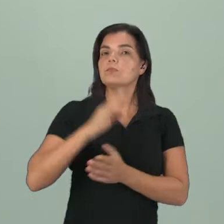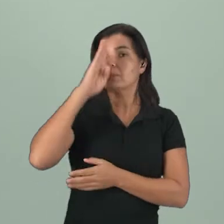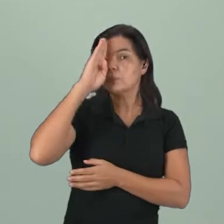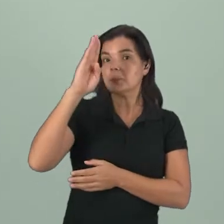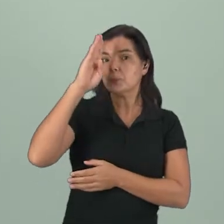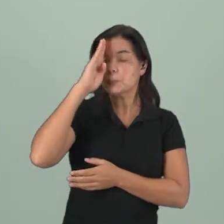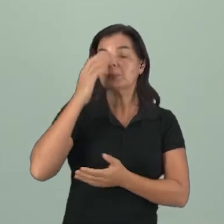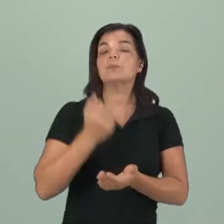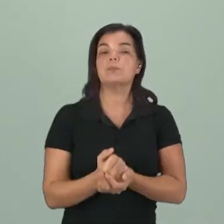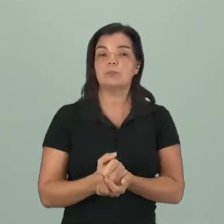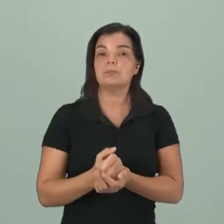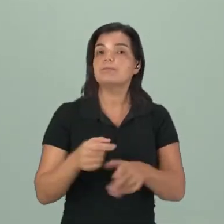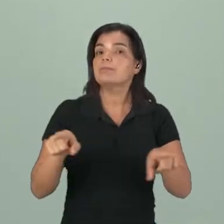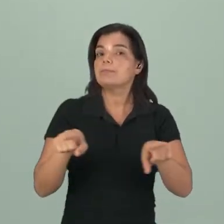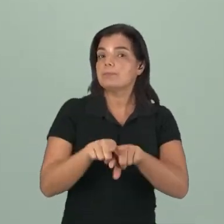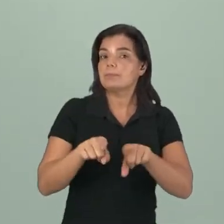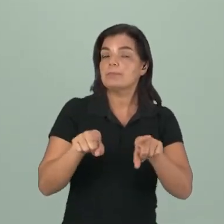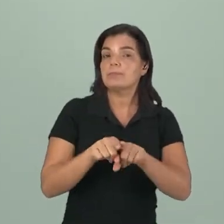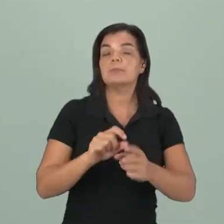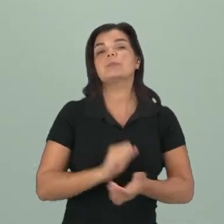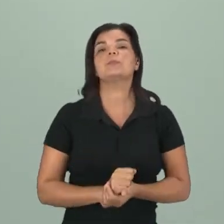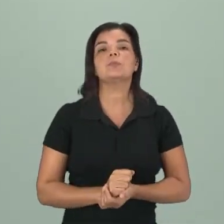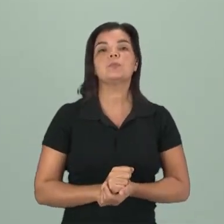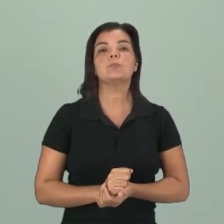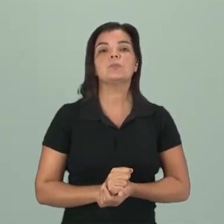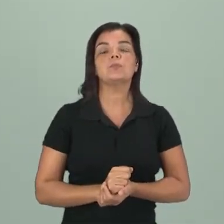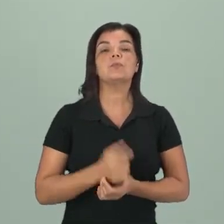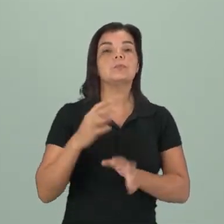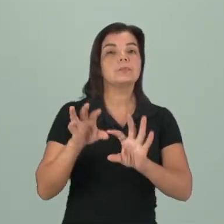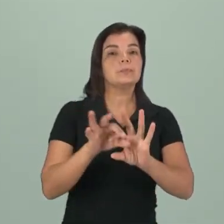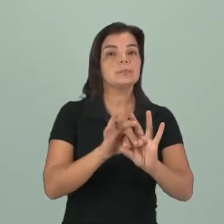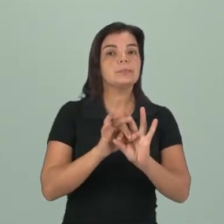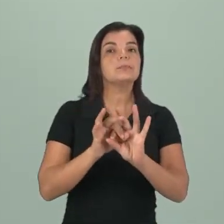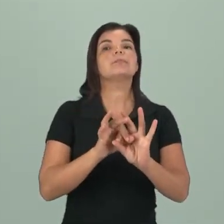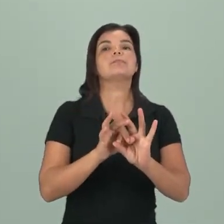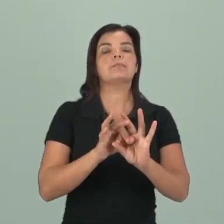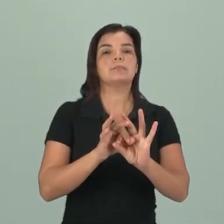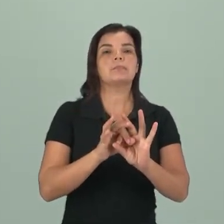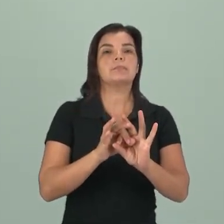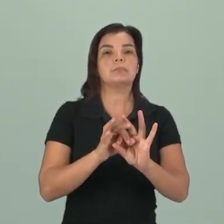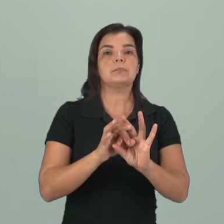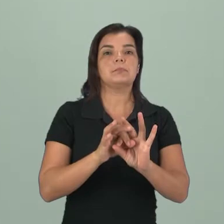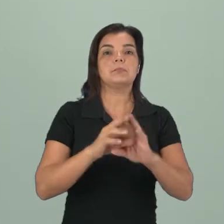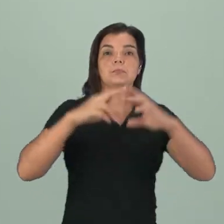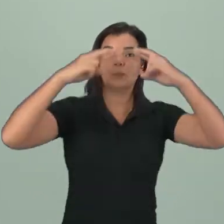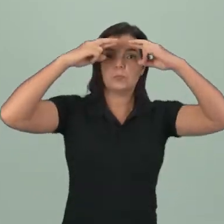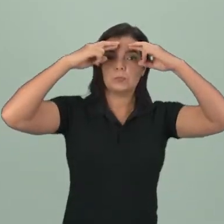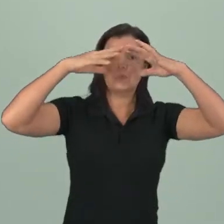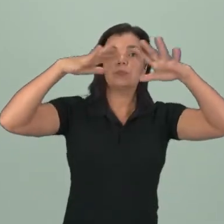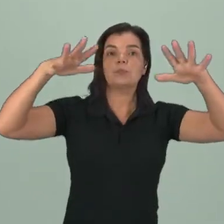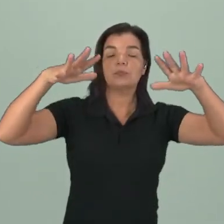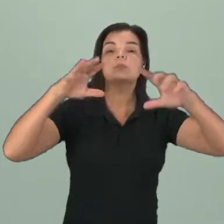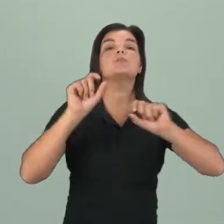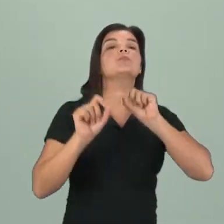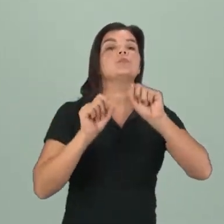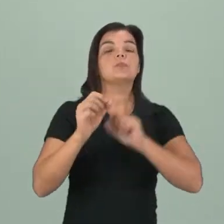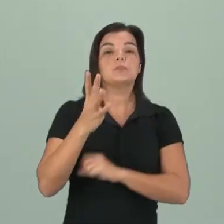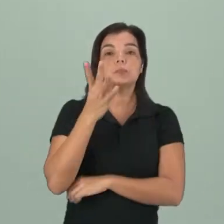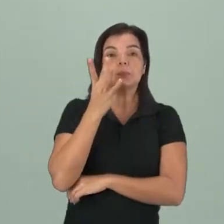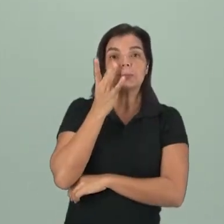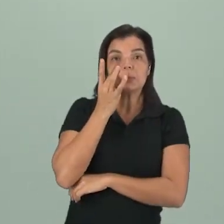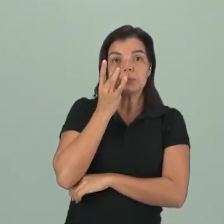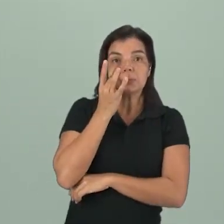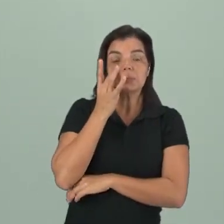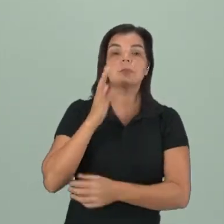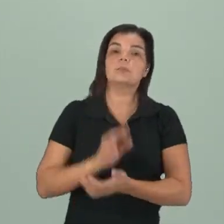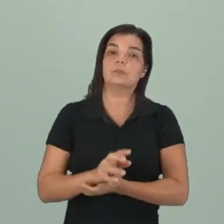principal instrumento, da principal corrente do Renascimento, que é o humanismo, a valorização do